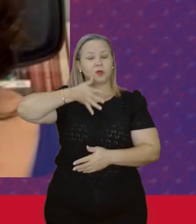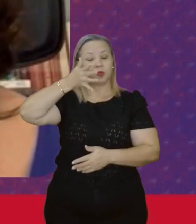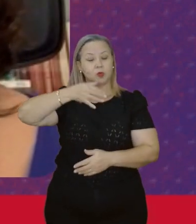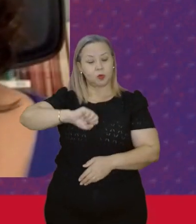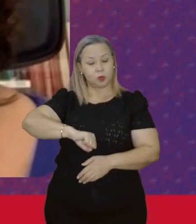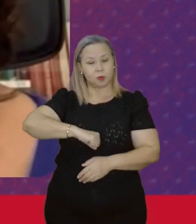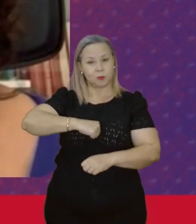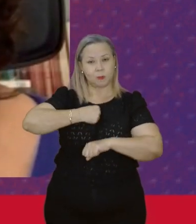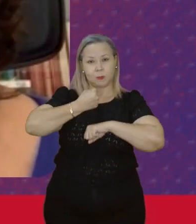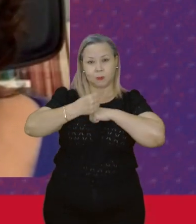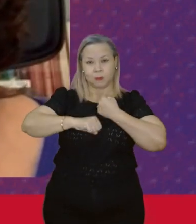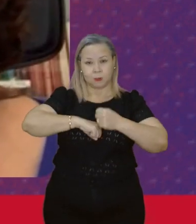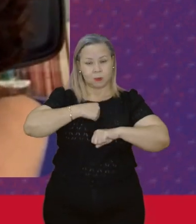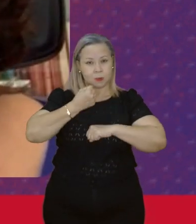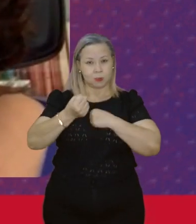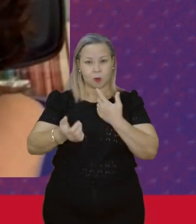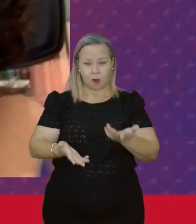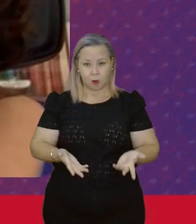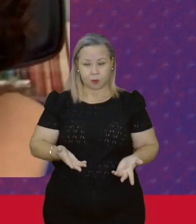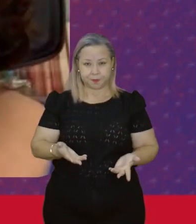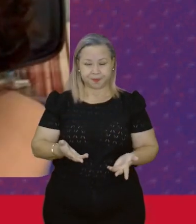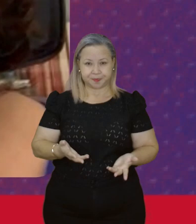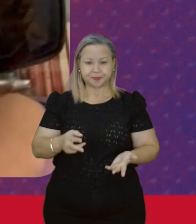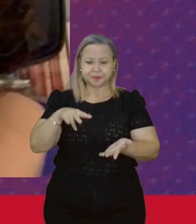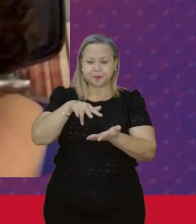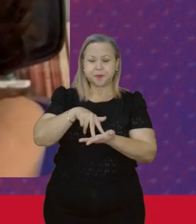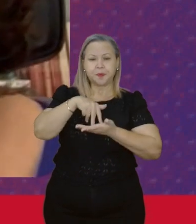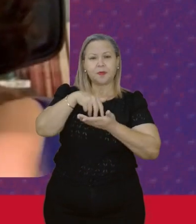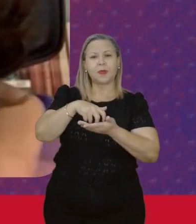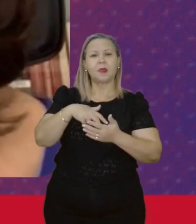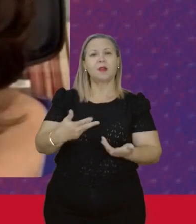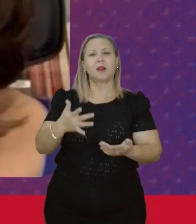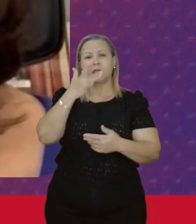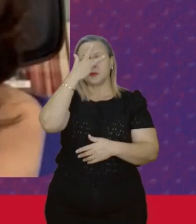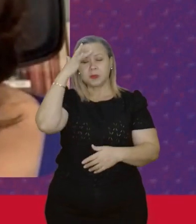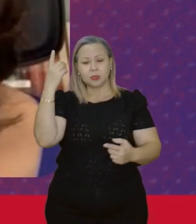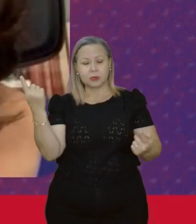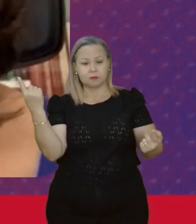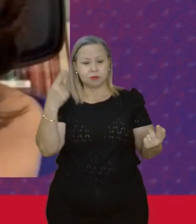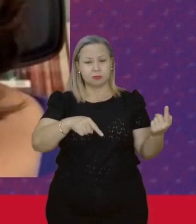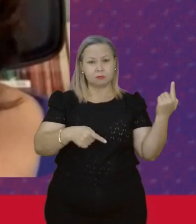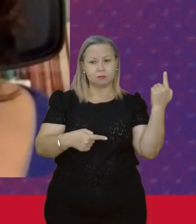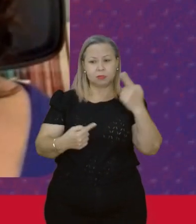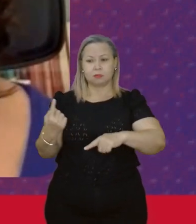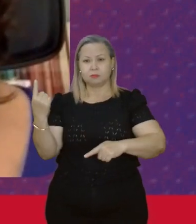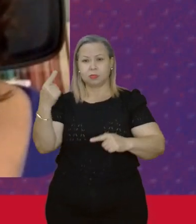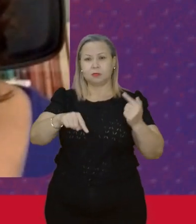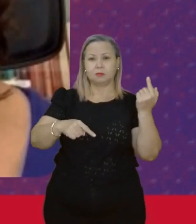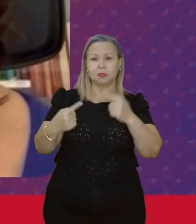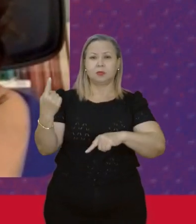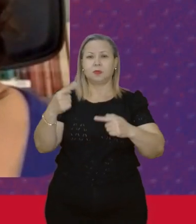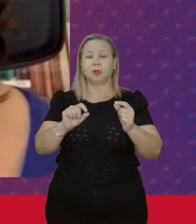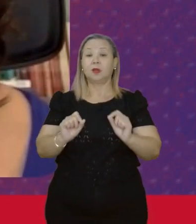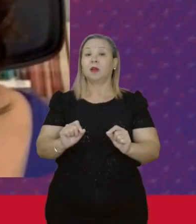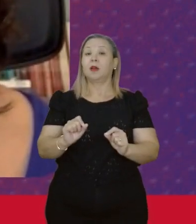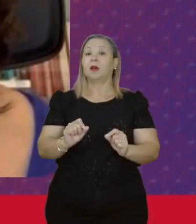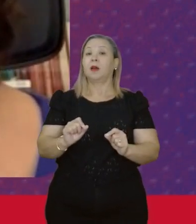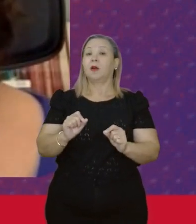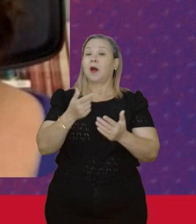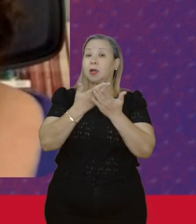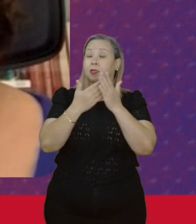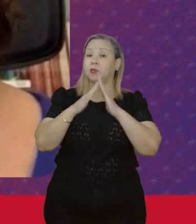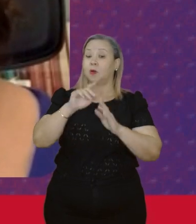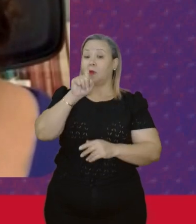ódio que coloca as pessoas umas contra as outras, quando, na verdade, a escola é um lugar de